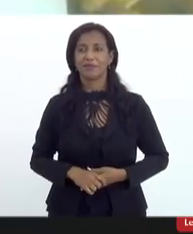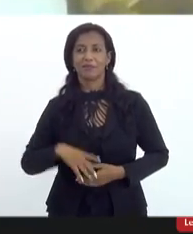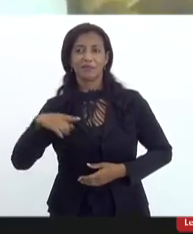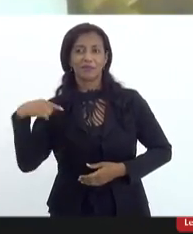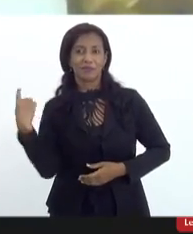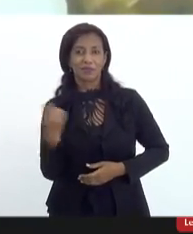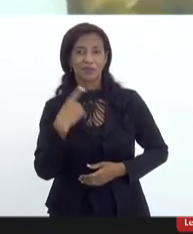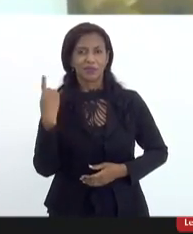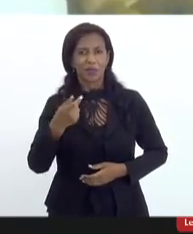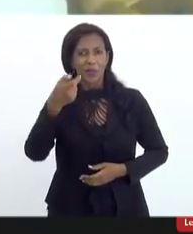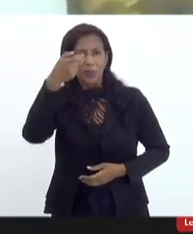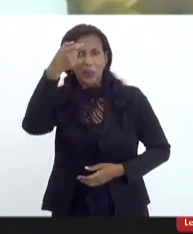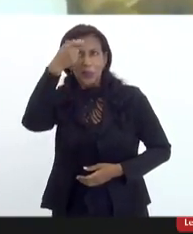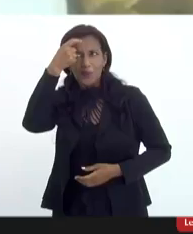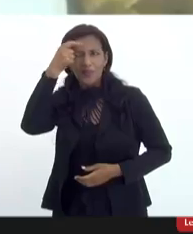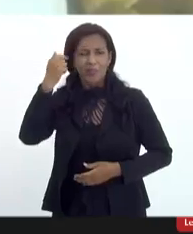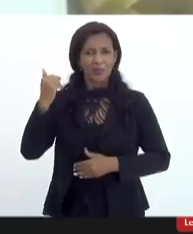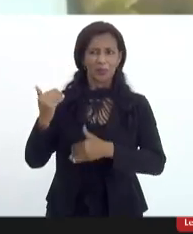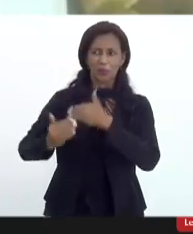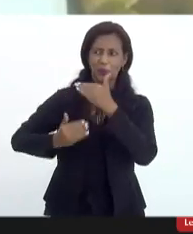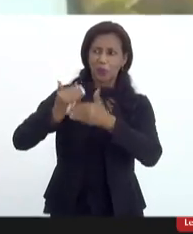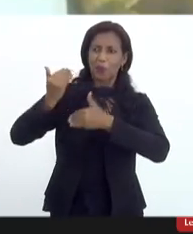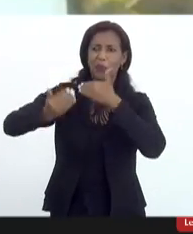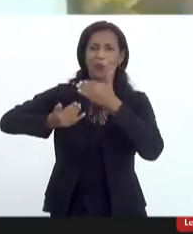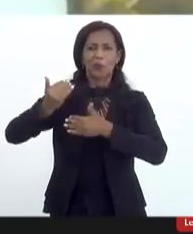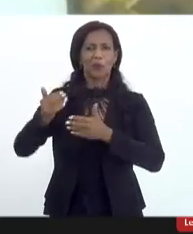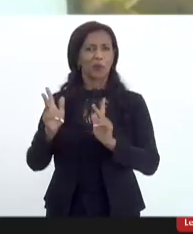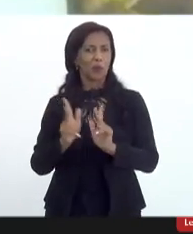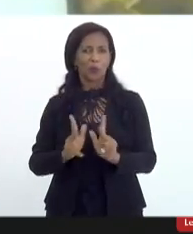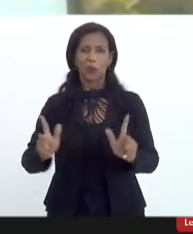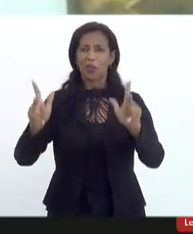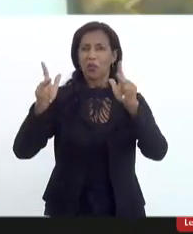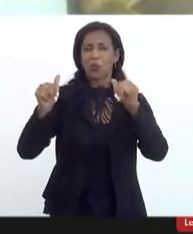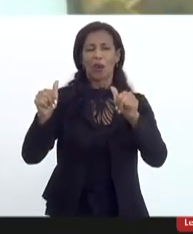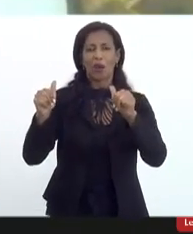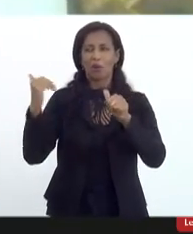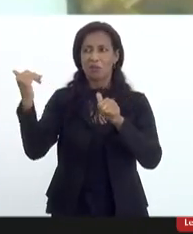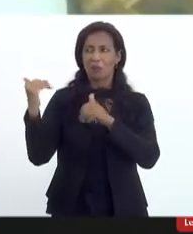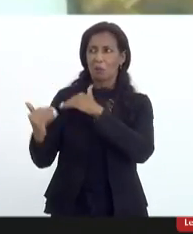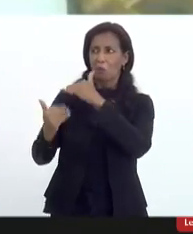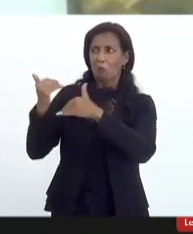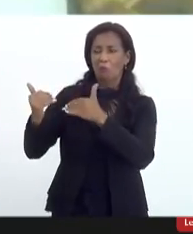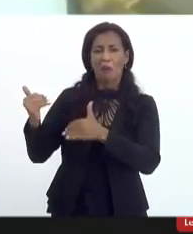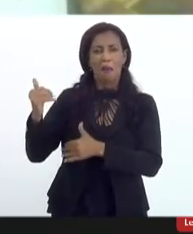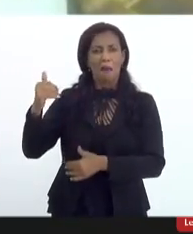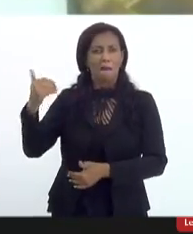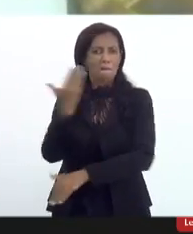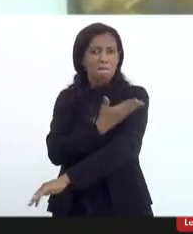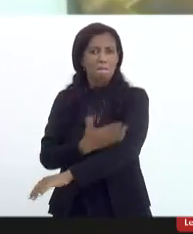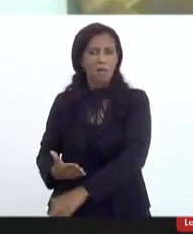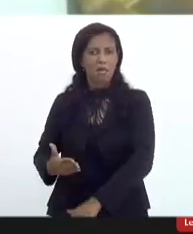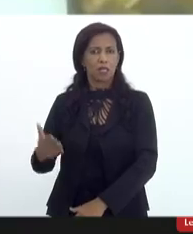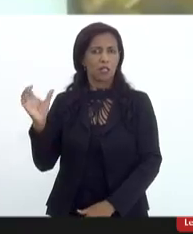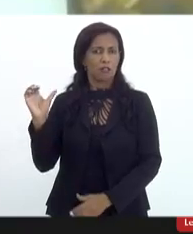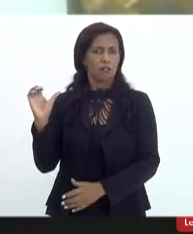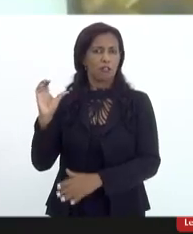Nossa noção de prosperidade não é como essa noção de prosperidade branca, capitalista,